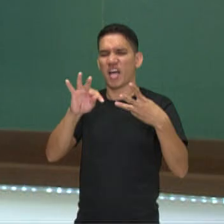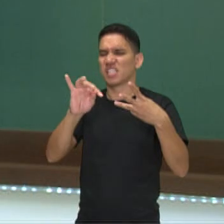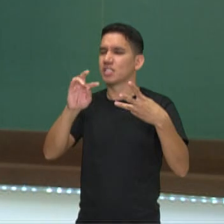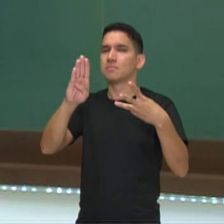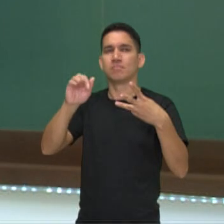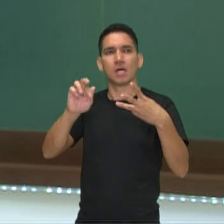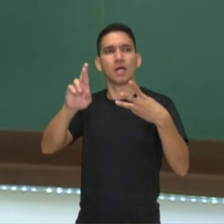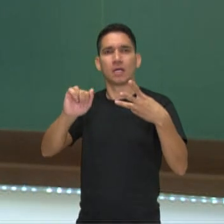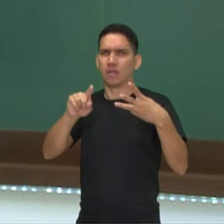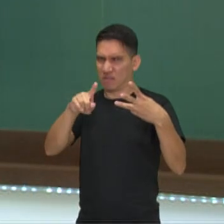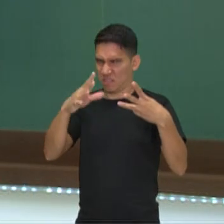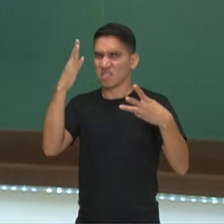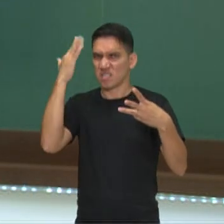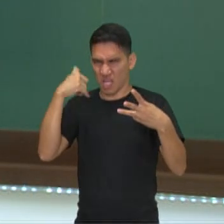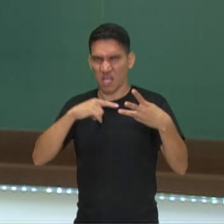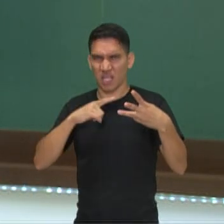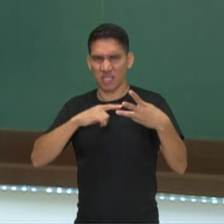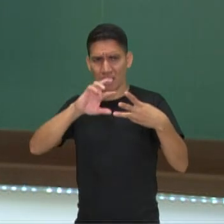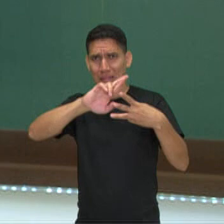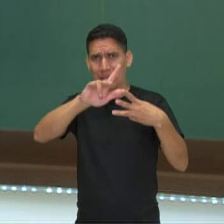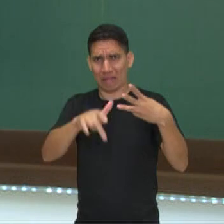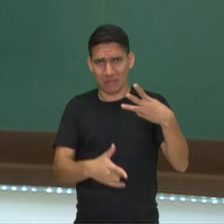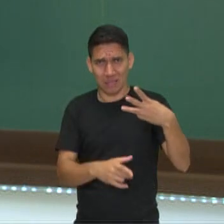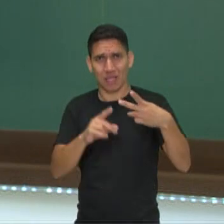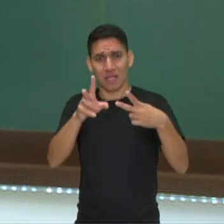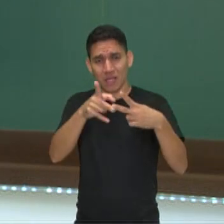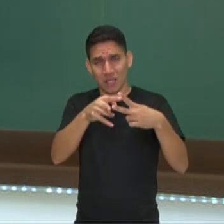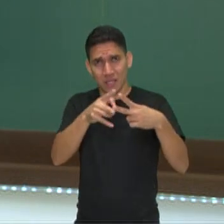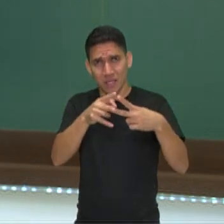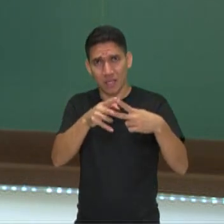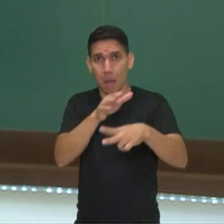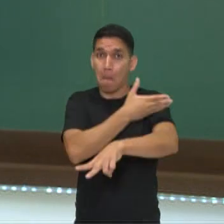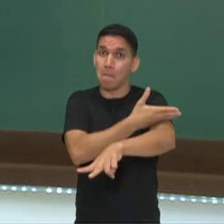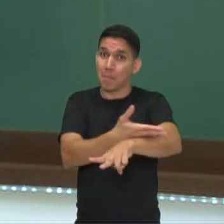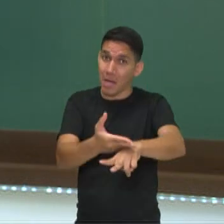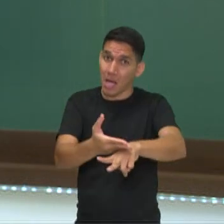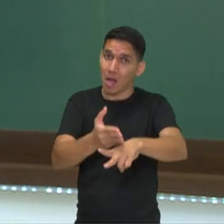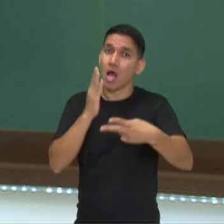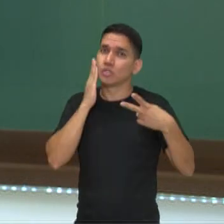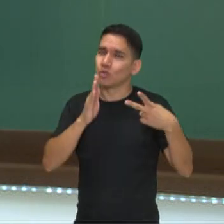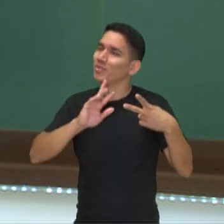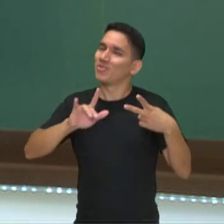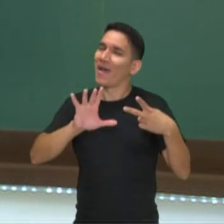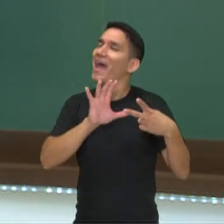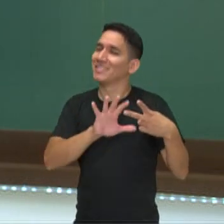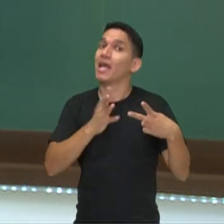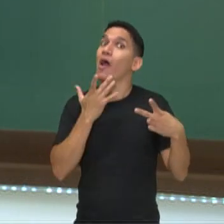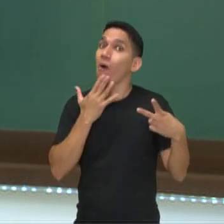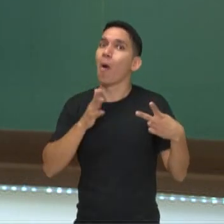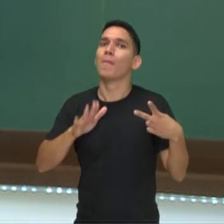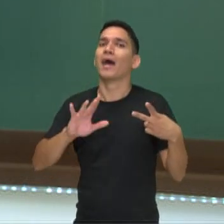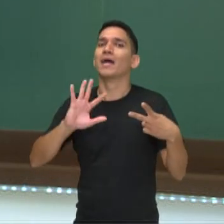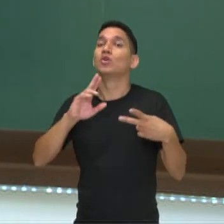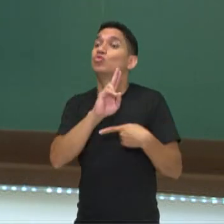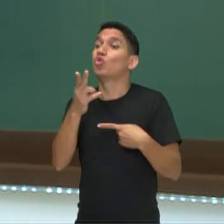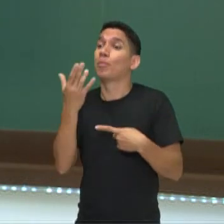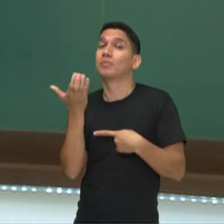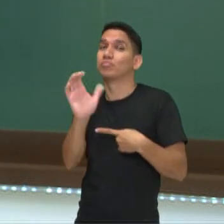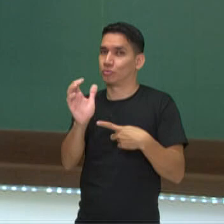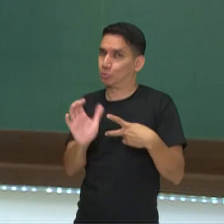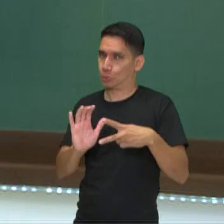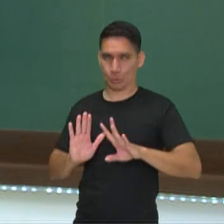tem Nilo branco e Nilo azul? Não que seja branco lá, mas é o nome que eles classificaram. Interessante,